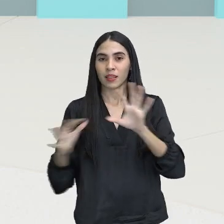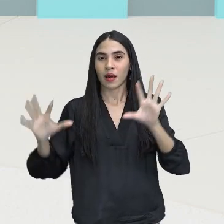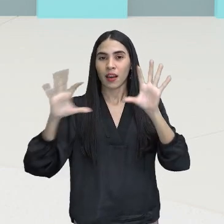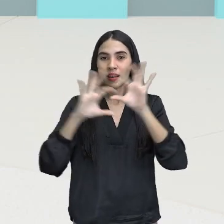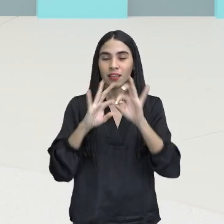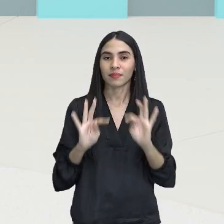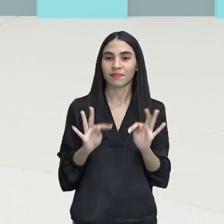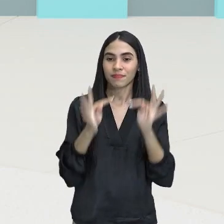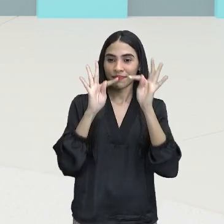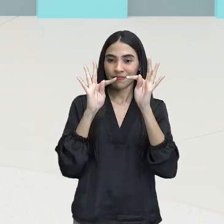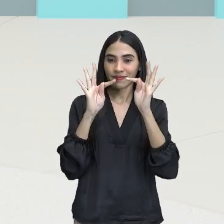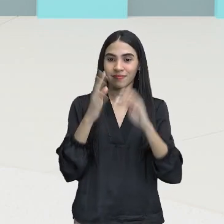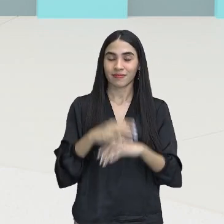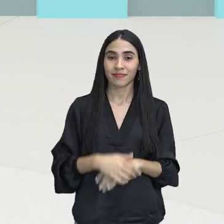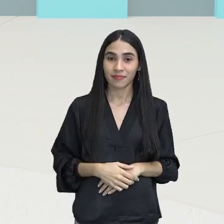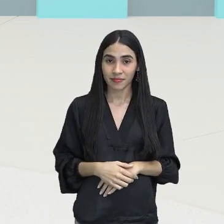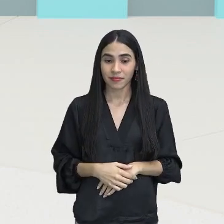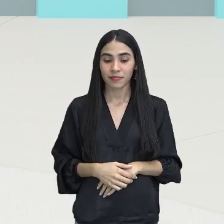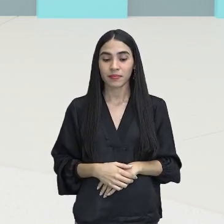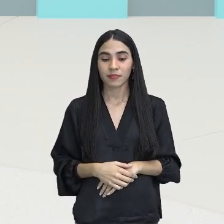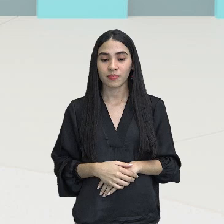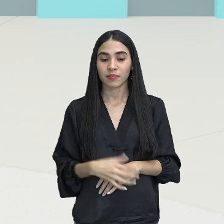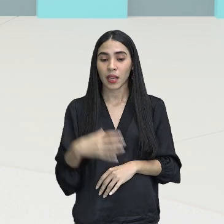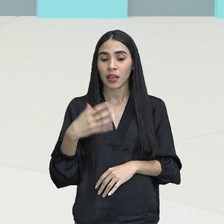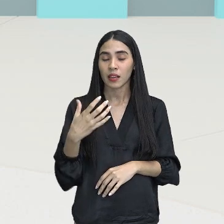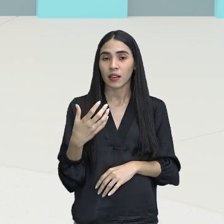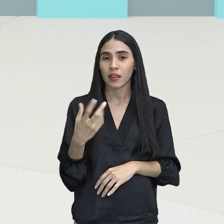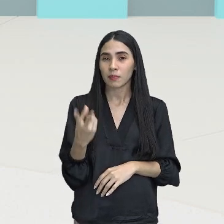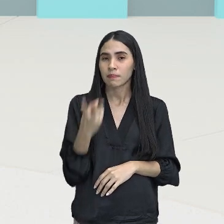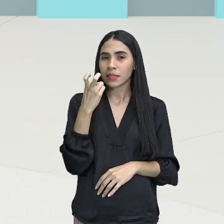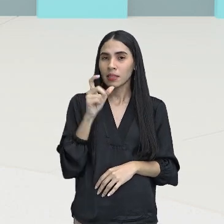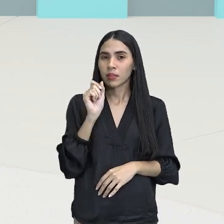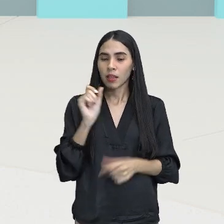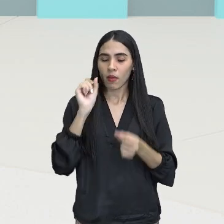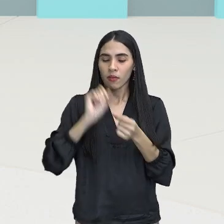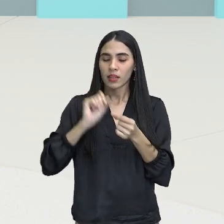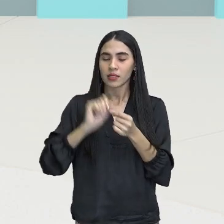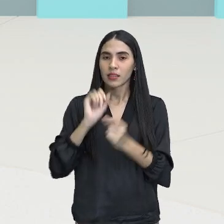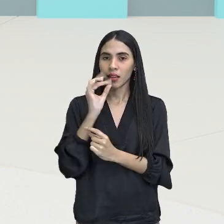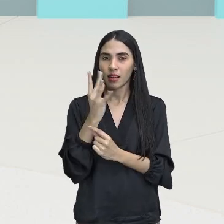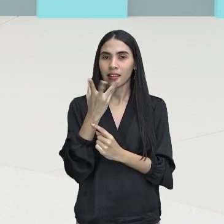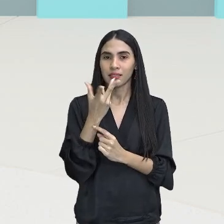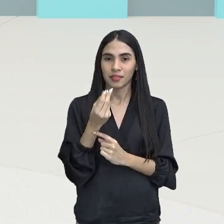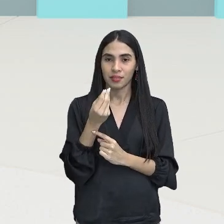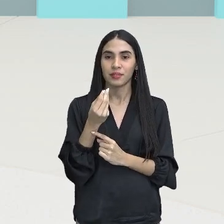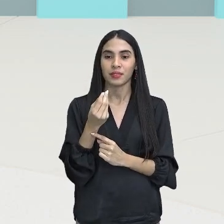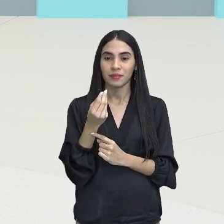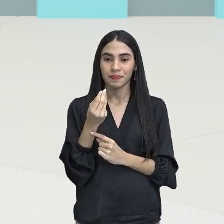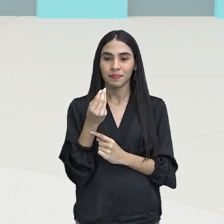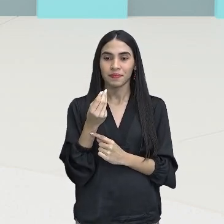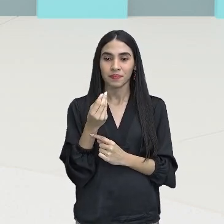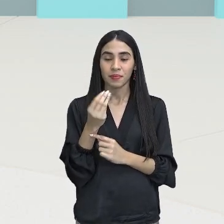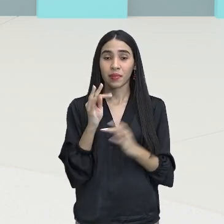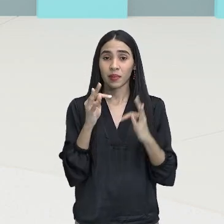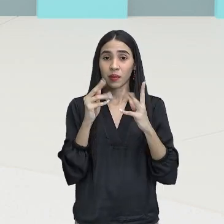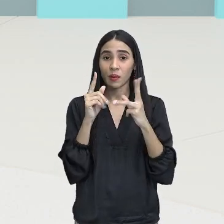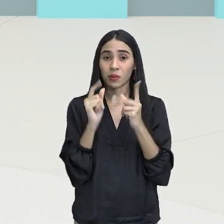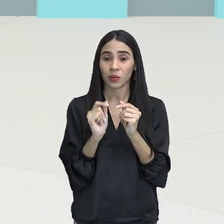tecnologia. E isso nos faz olhar que é um fazer artístico. Todas